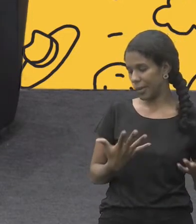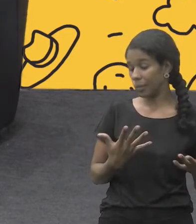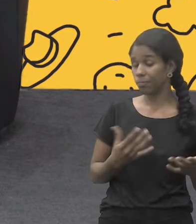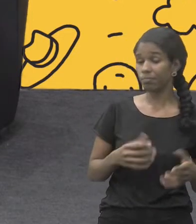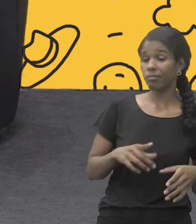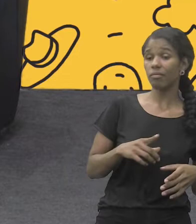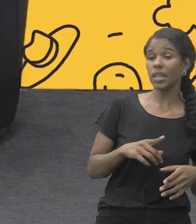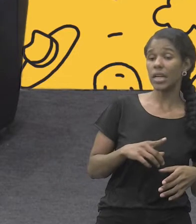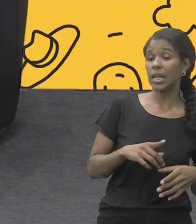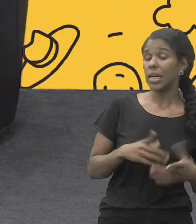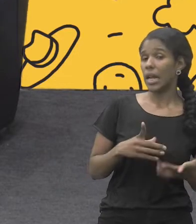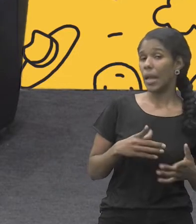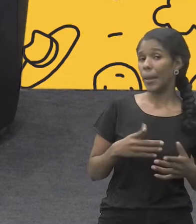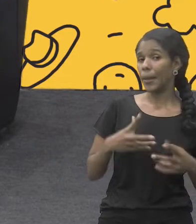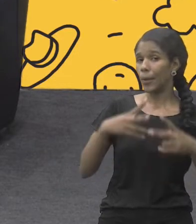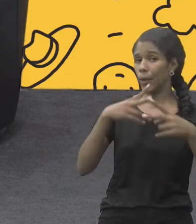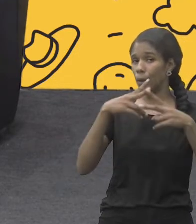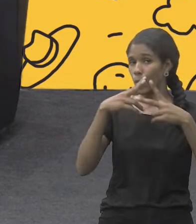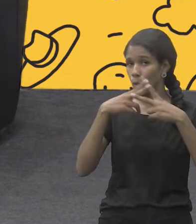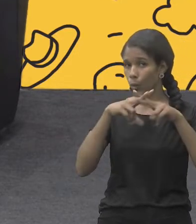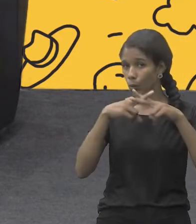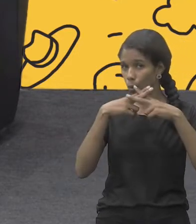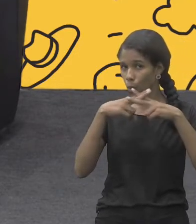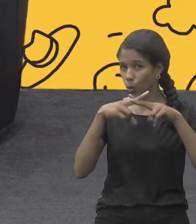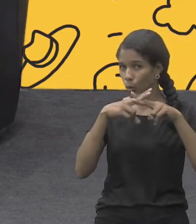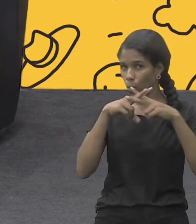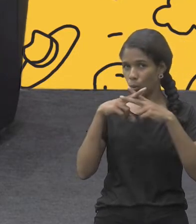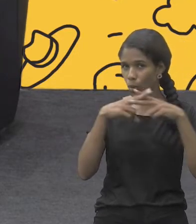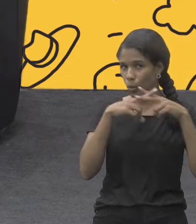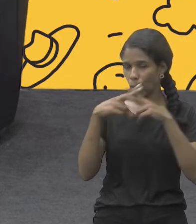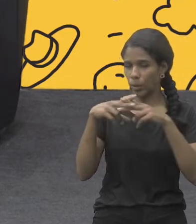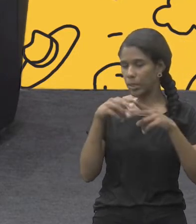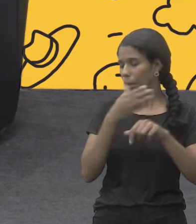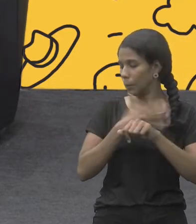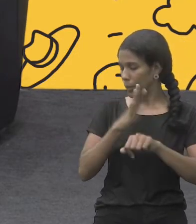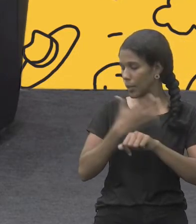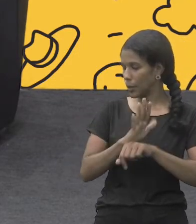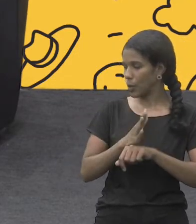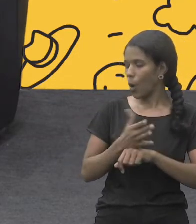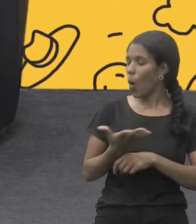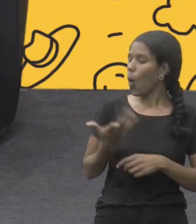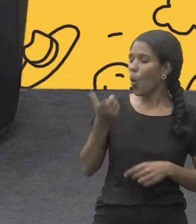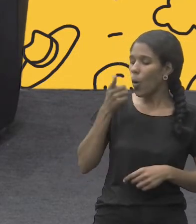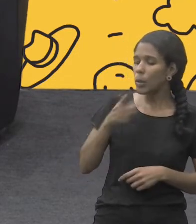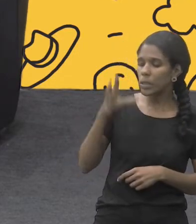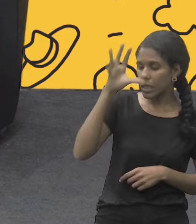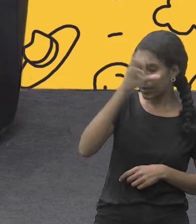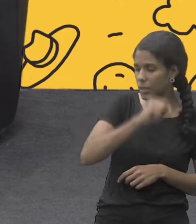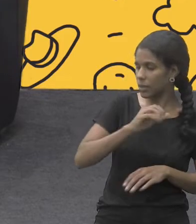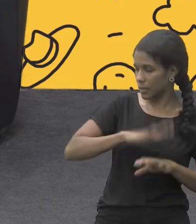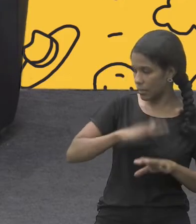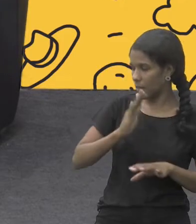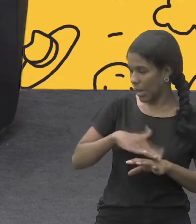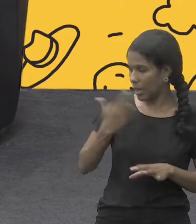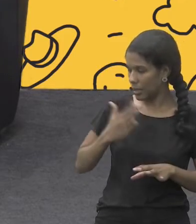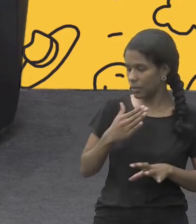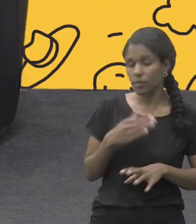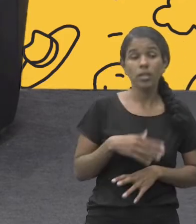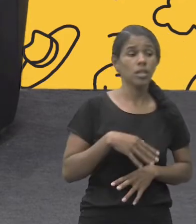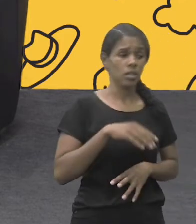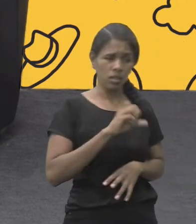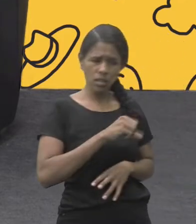Com certeza. Você, quando você começa a praticar, principalmente o judô, que a gente estava falando aqui, né, você aprende